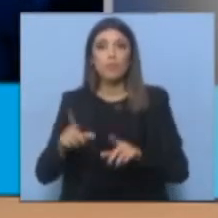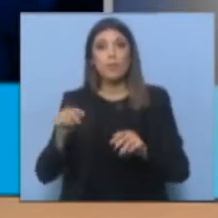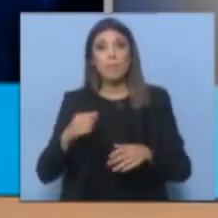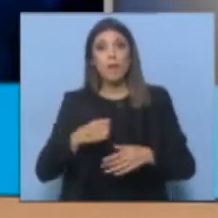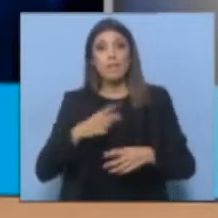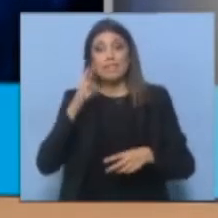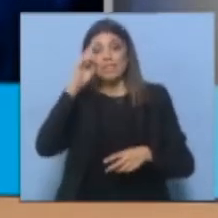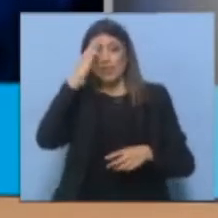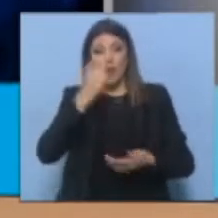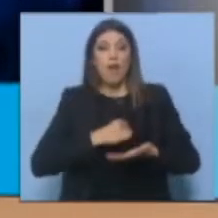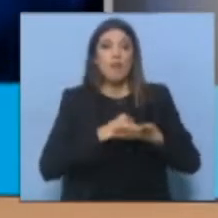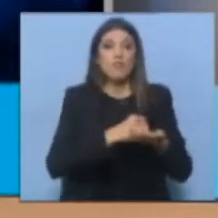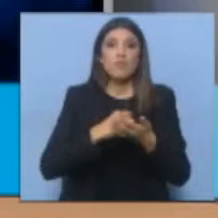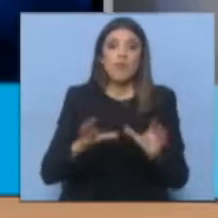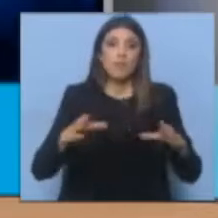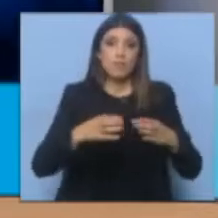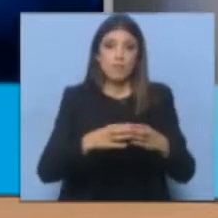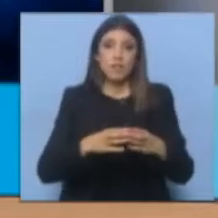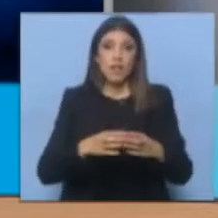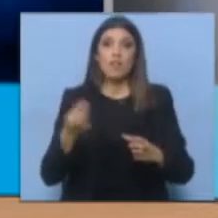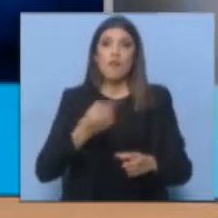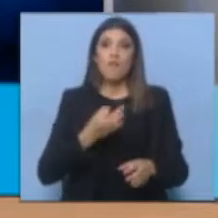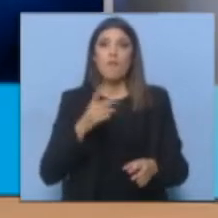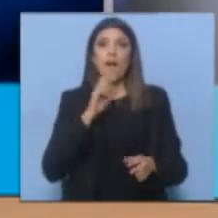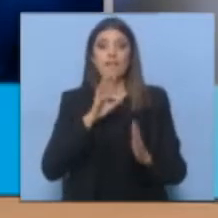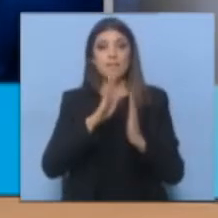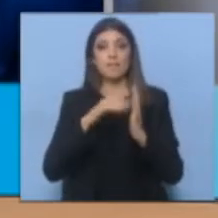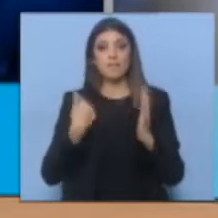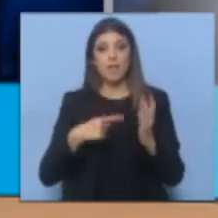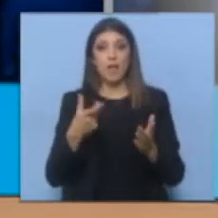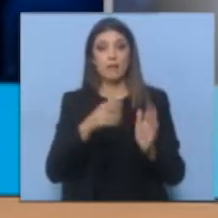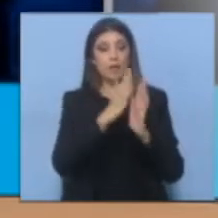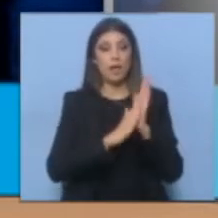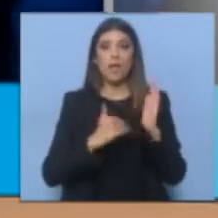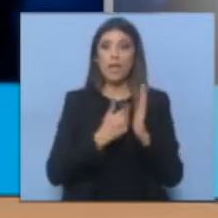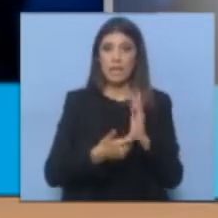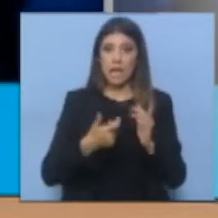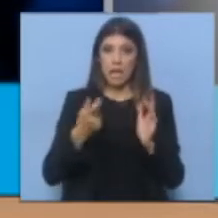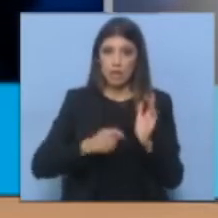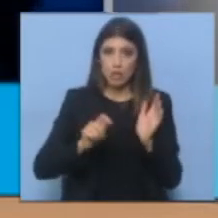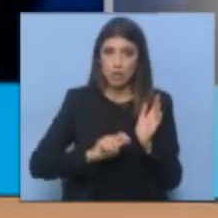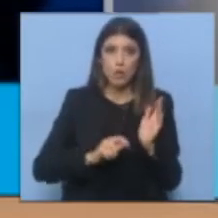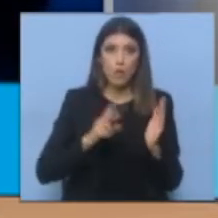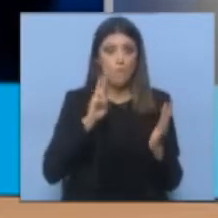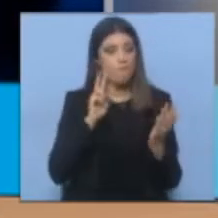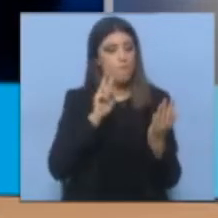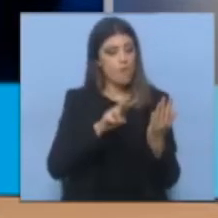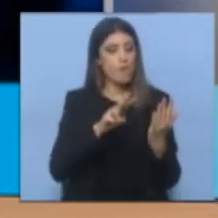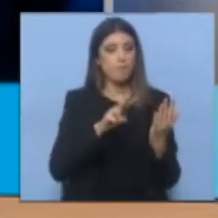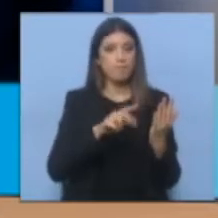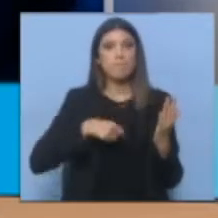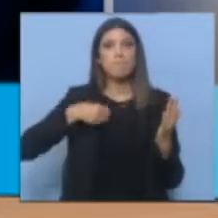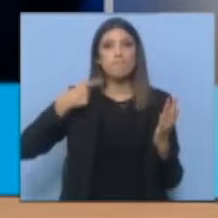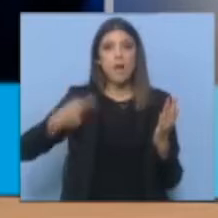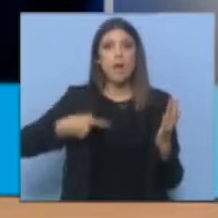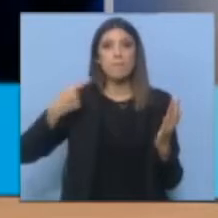comunidades. E, de facto, quem tiver este calendário na sua mão poderá ver que todos os dias, portanto, há o